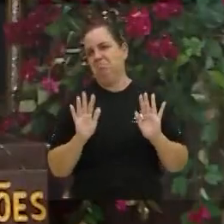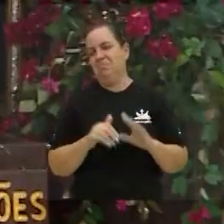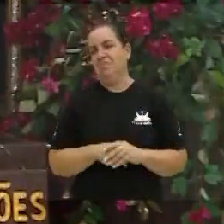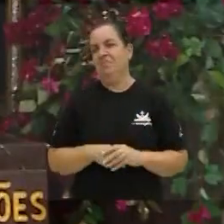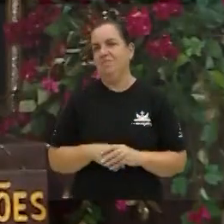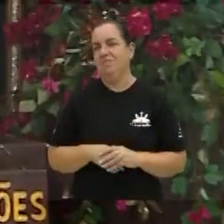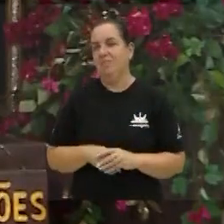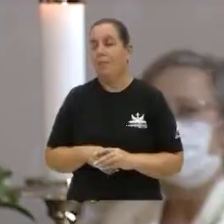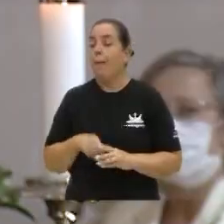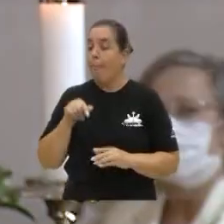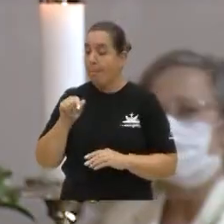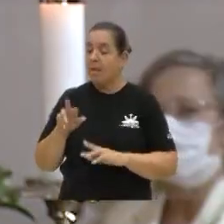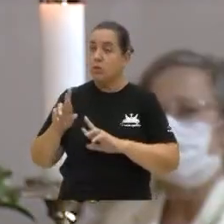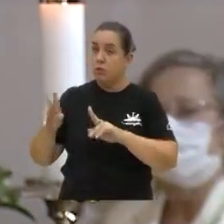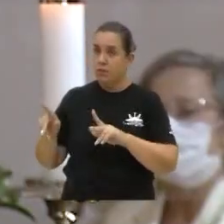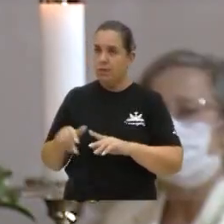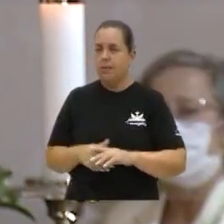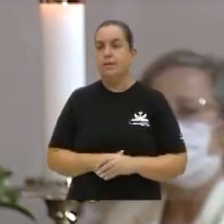É essa a diferença.